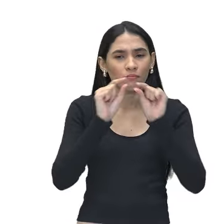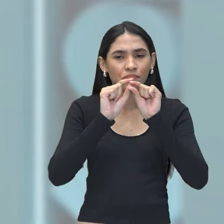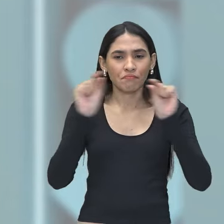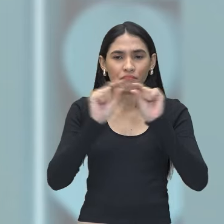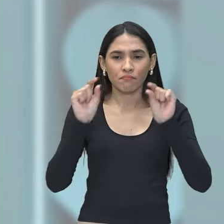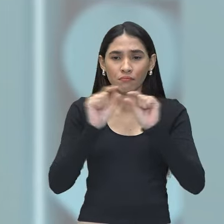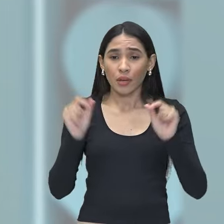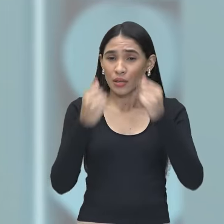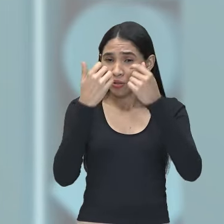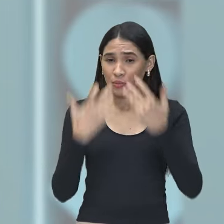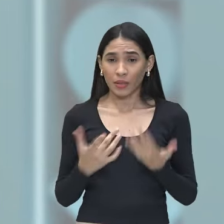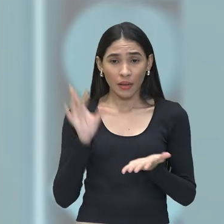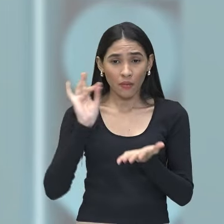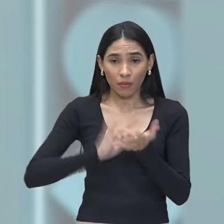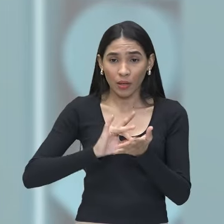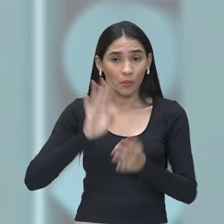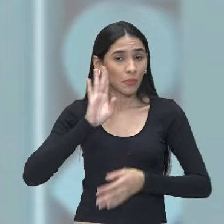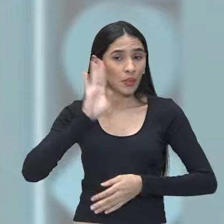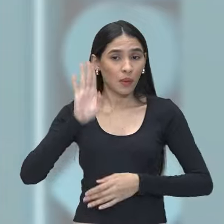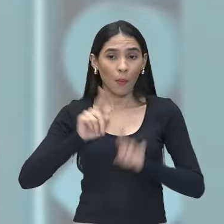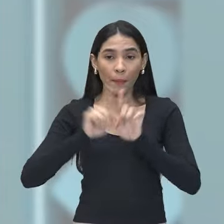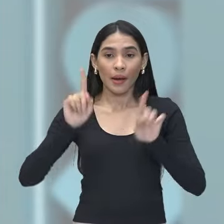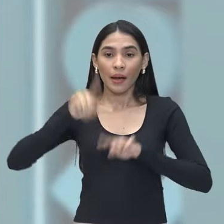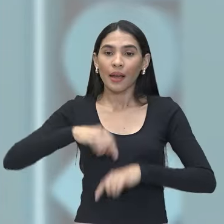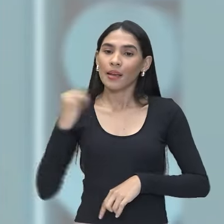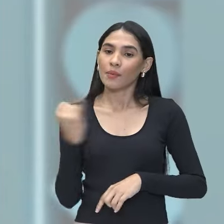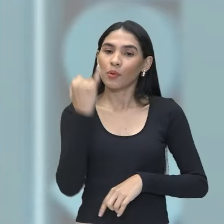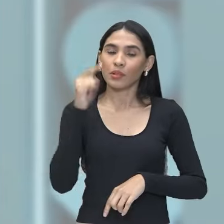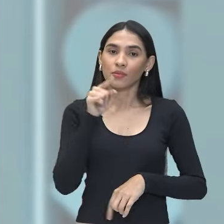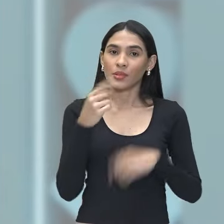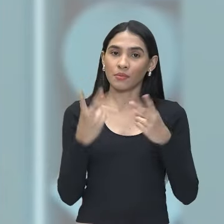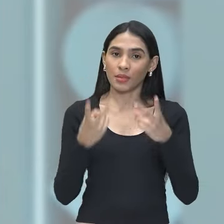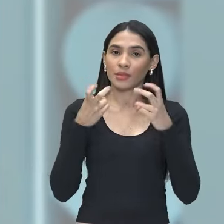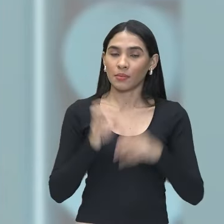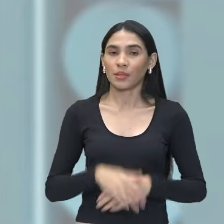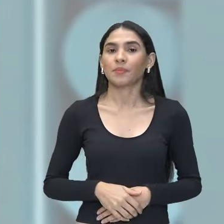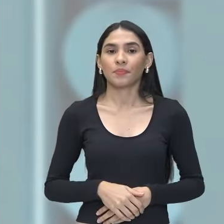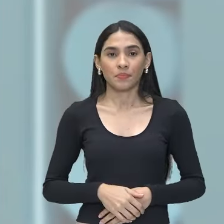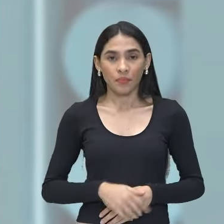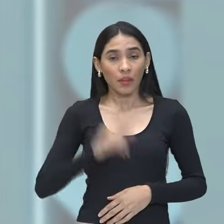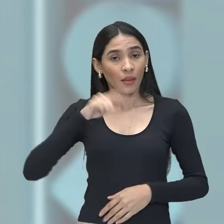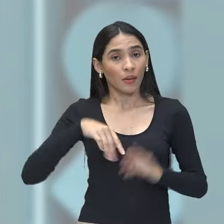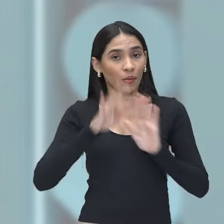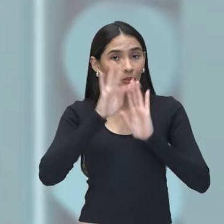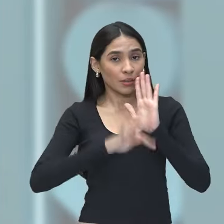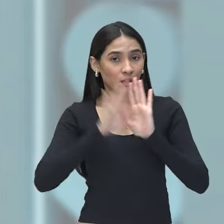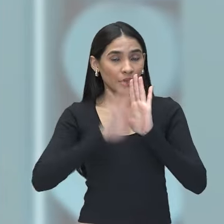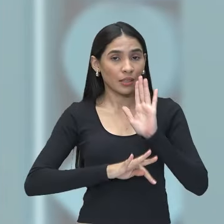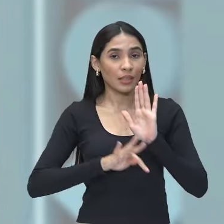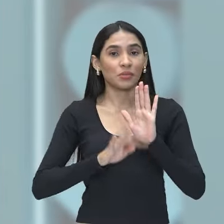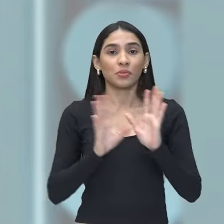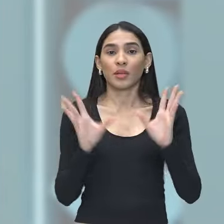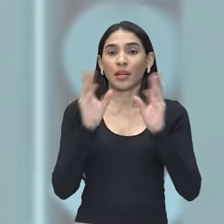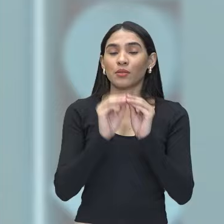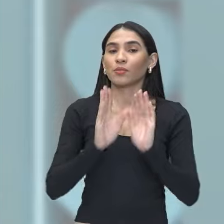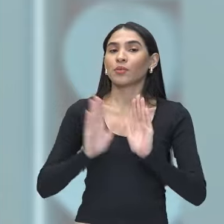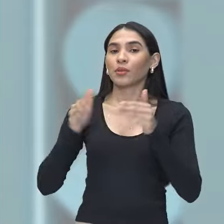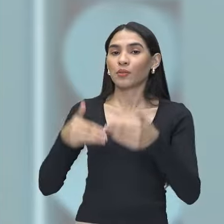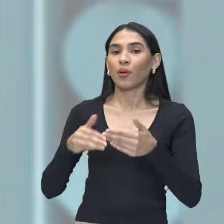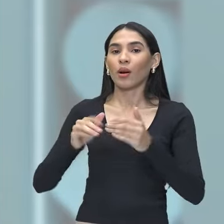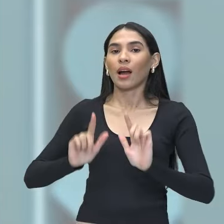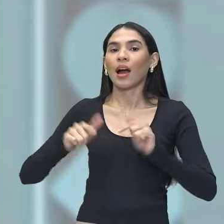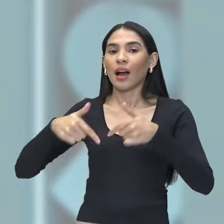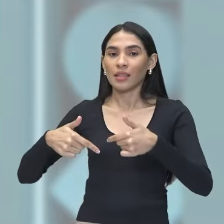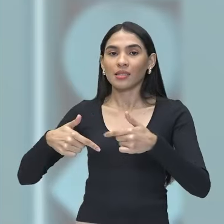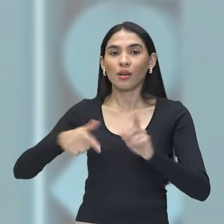fatos principais. É importante e interessante notar que é um texto, neste caso desse resumo, focado nas ações